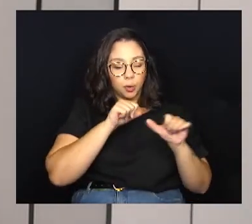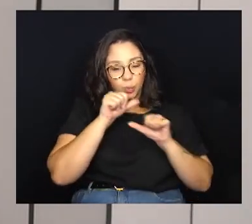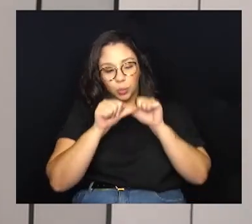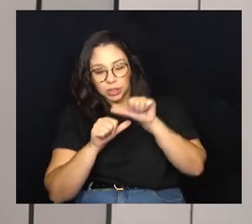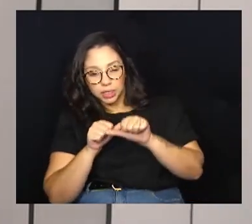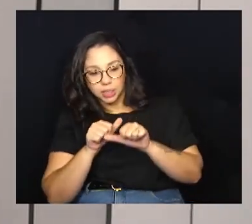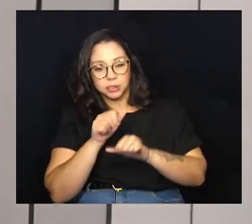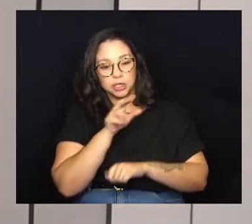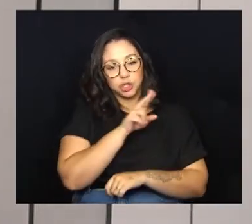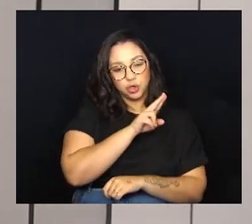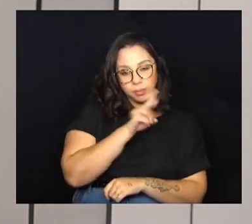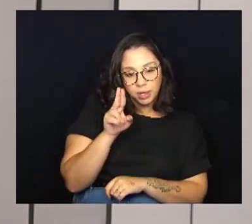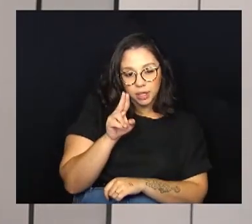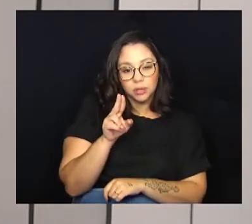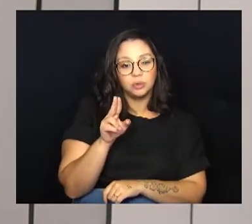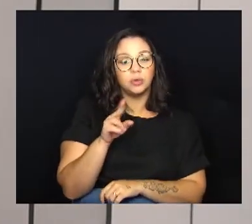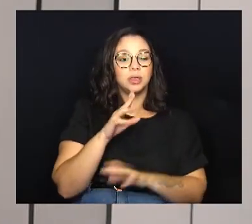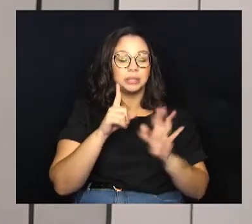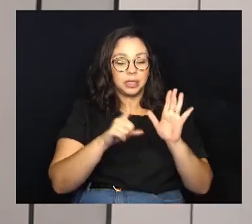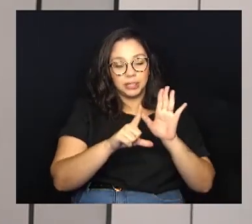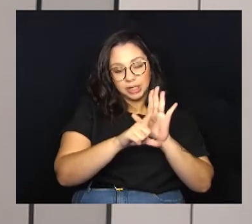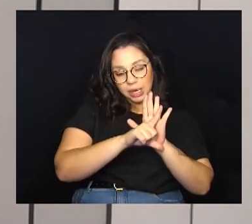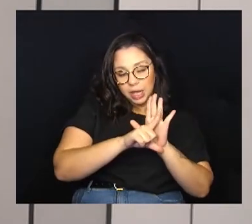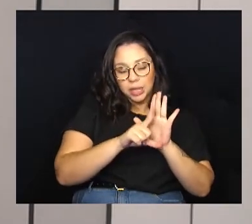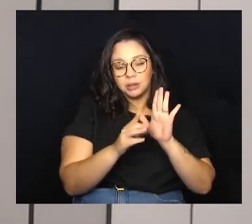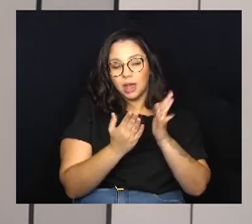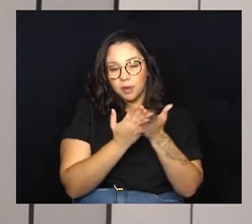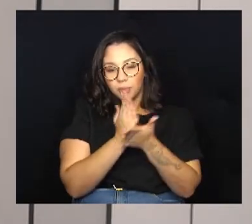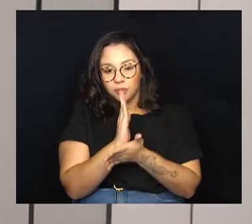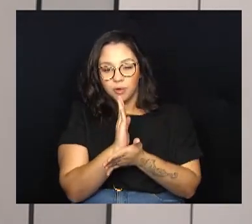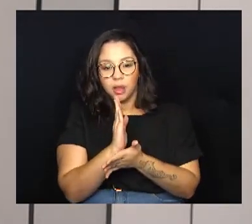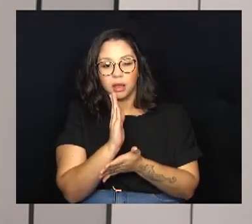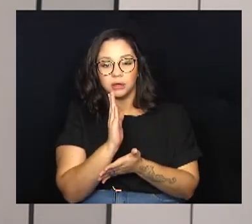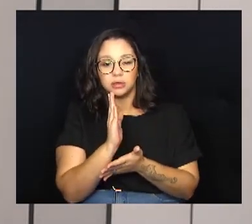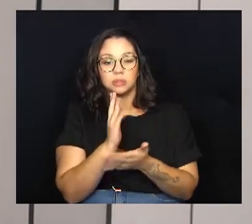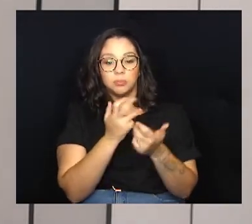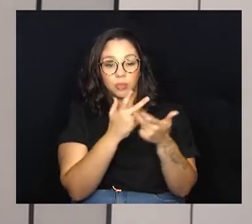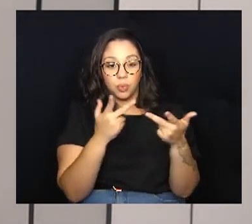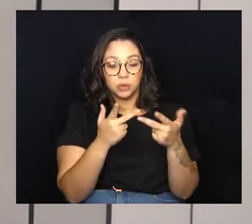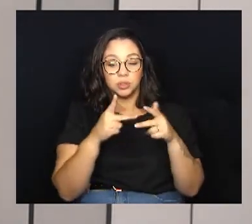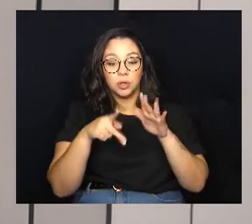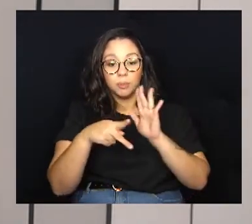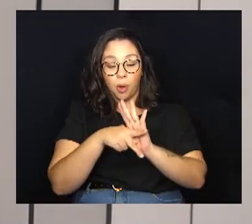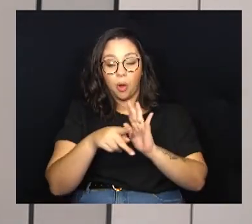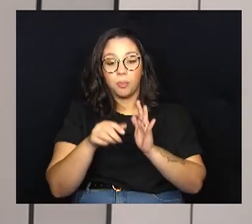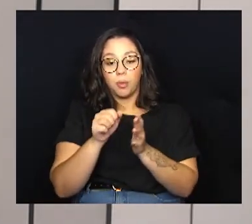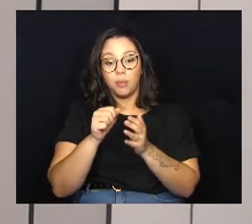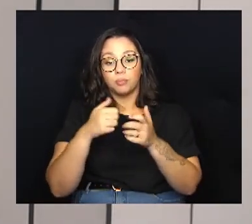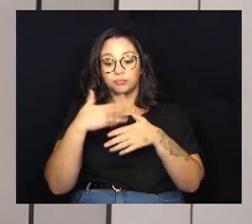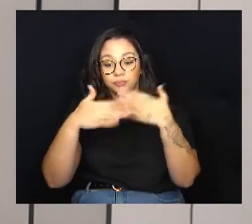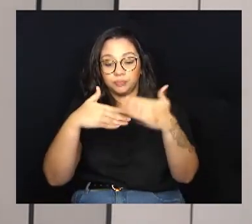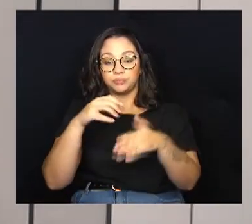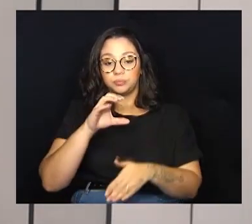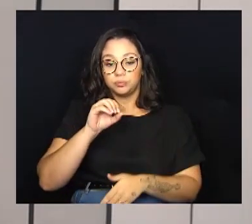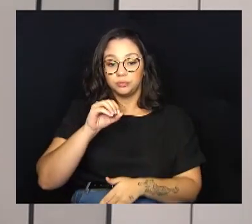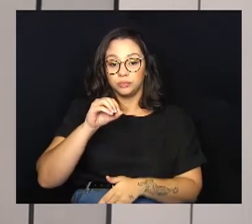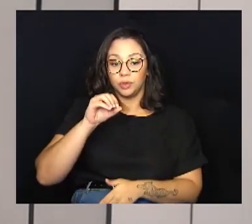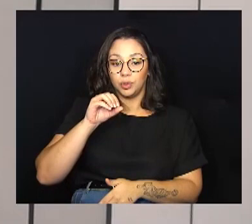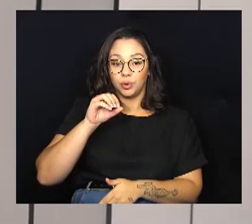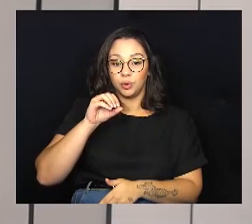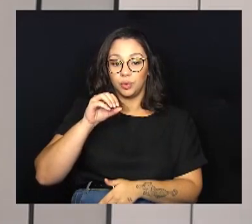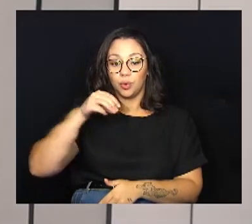muito em que os programas de prevenção, mesmo aquela criança que está iniciando, Os programas de prevenção, a abordagem direto com a família,